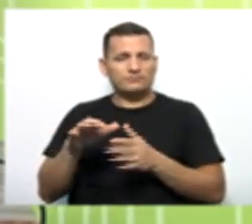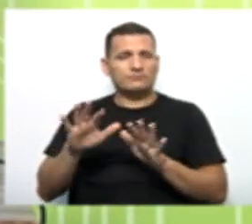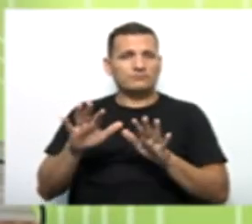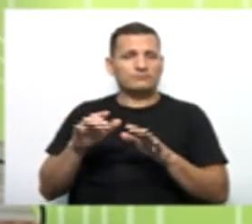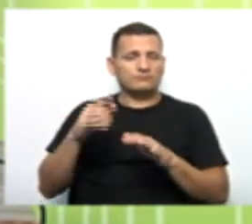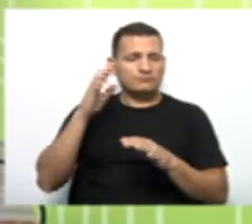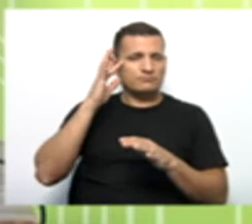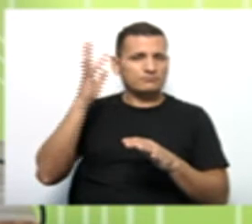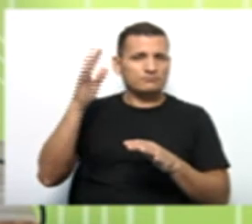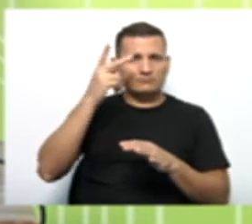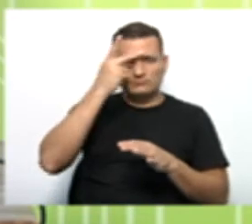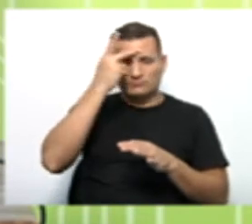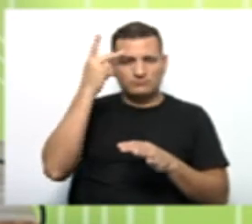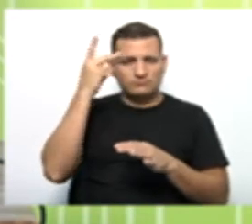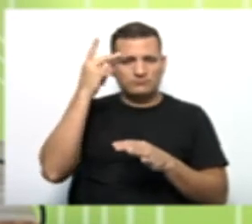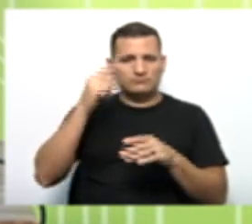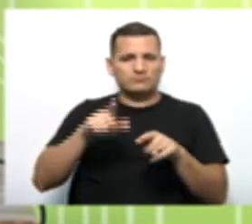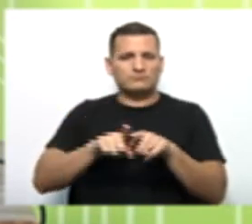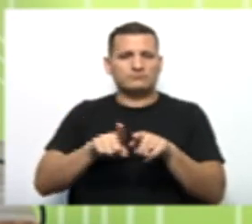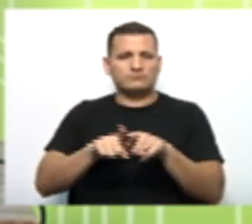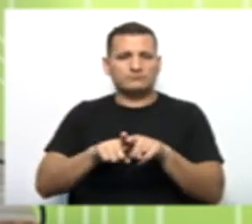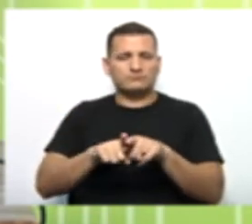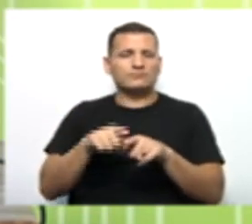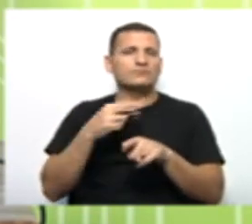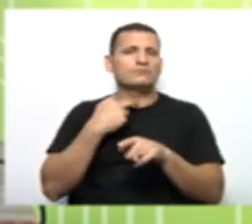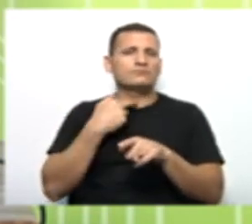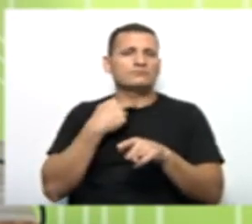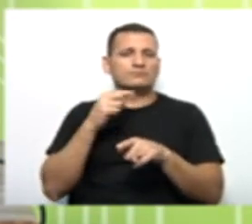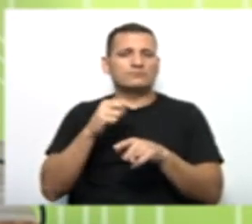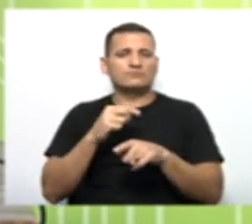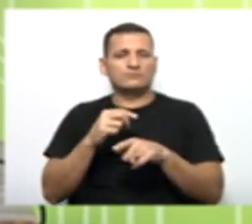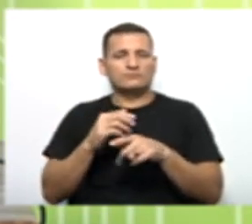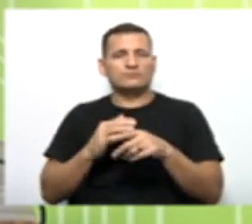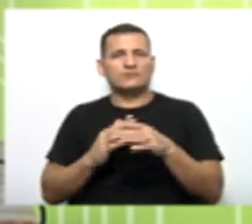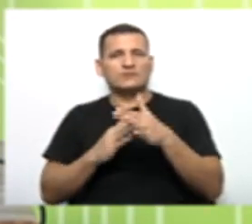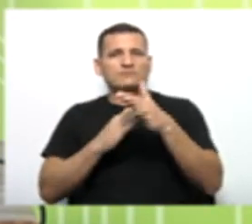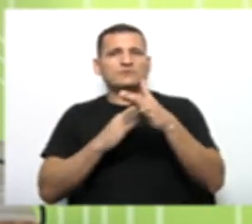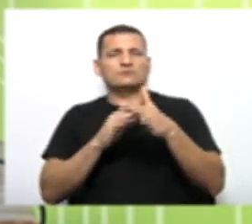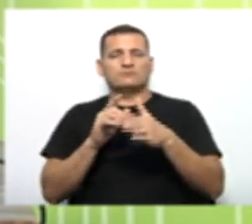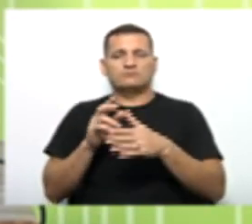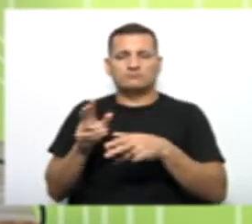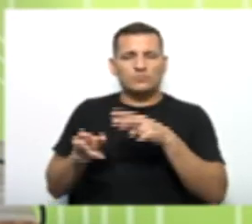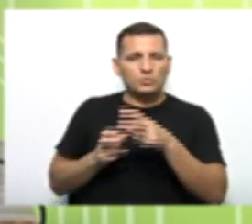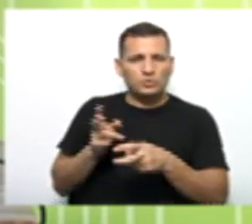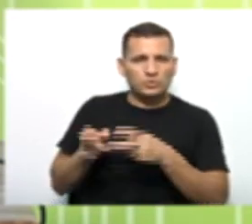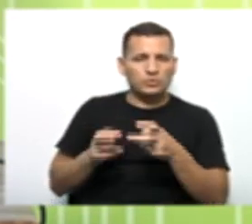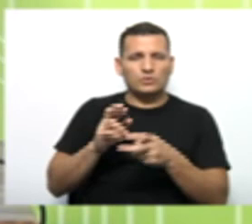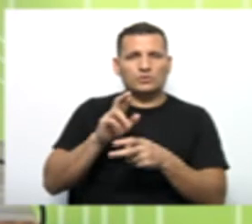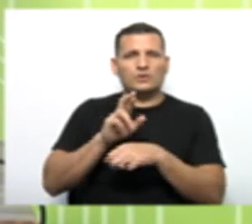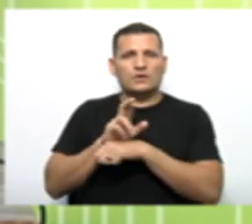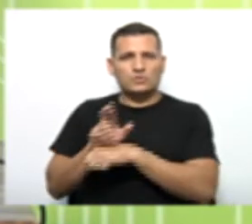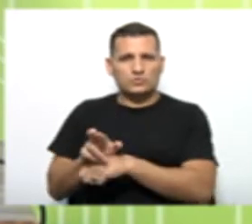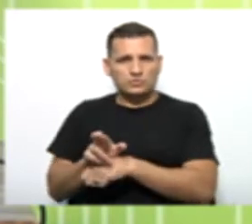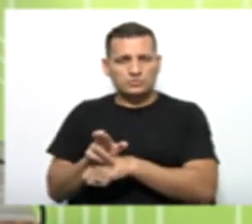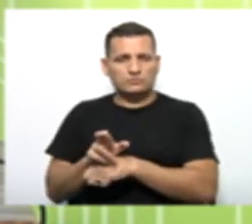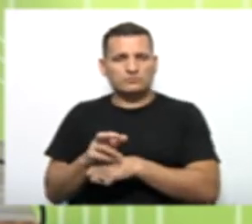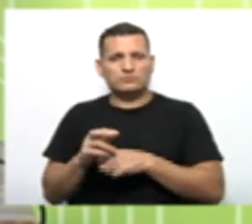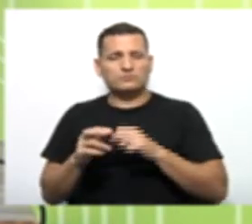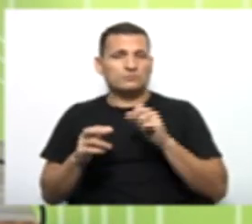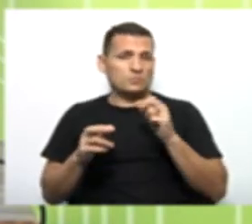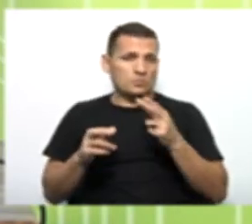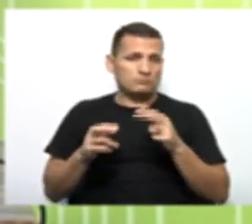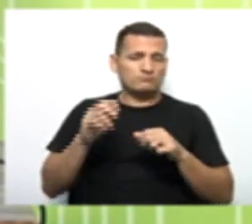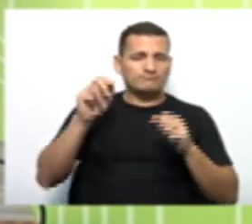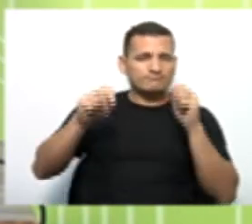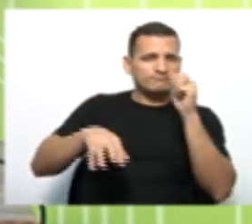imaginar que não se pode limitar a quantidade de recursos que se tira do meio ambiente e que se pode lançar a quantidade que